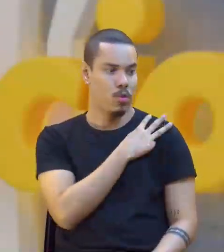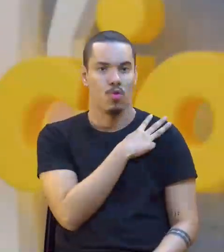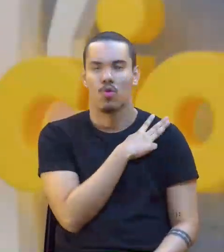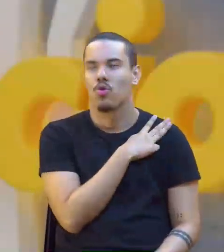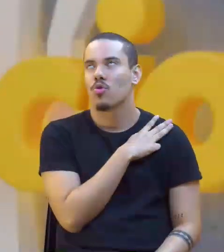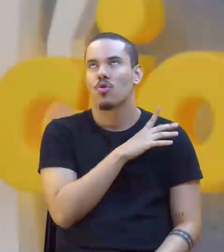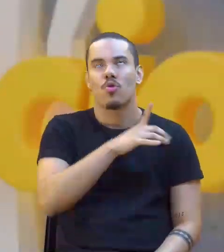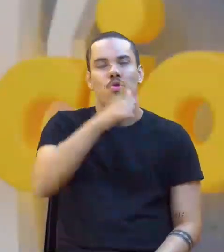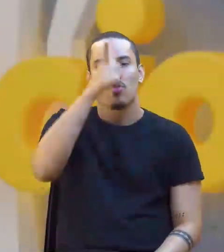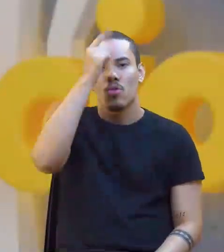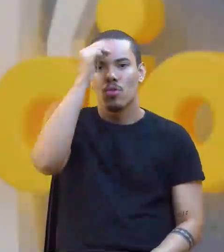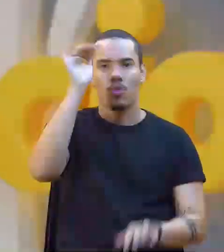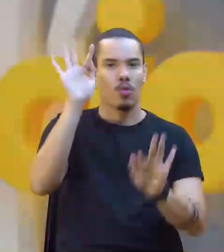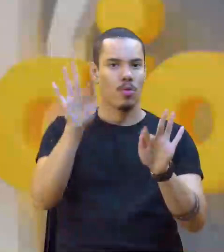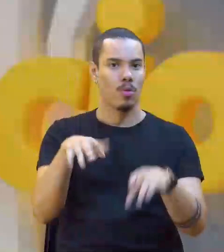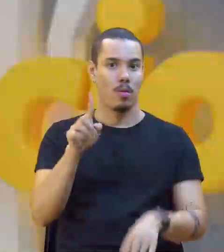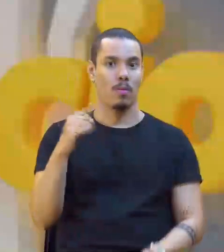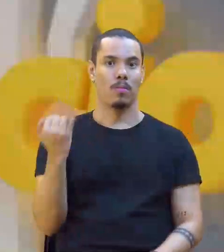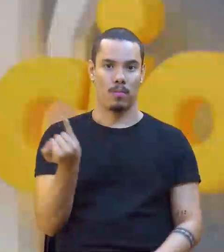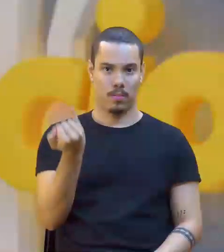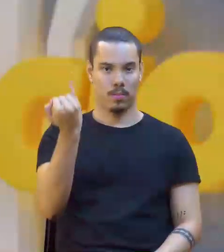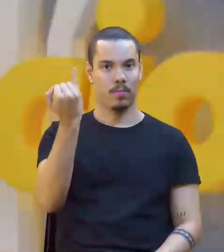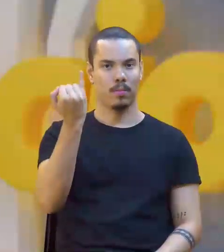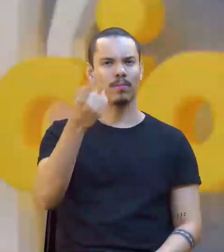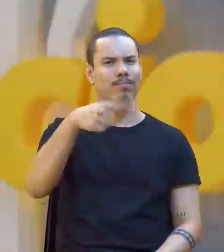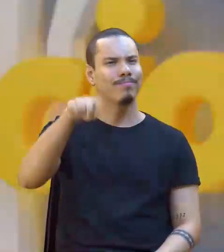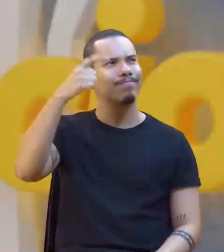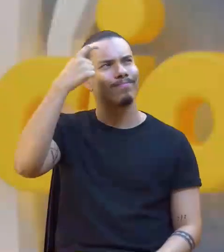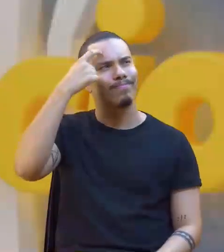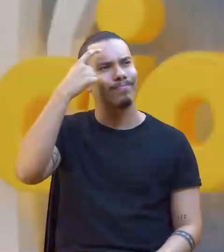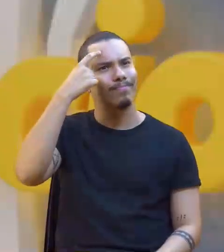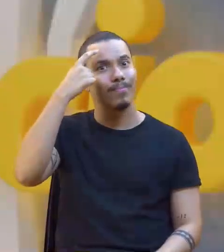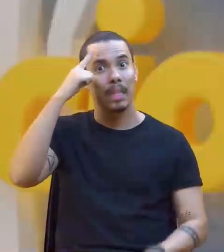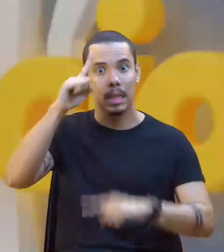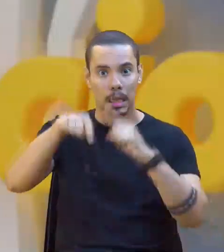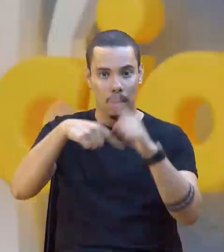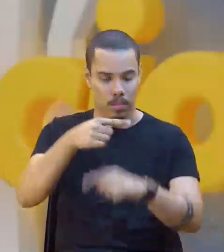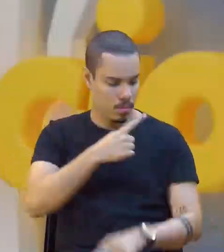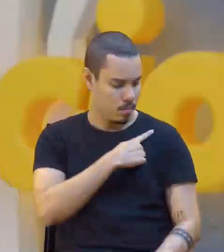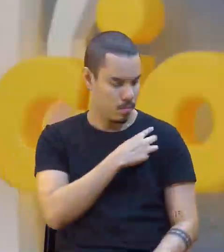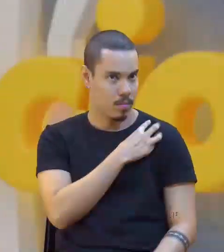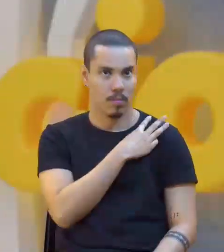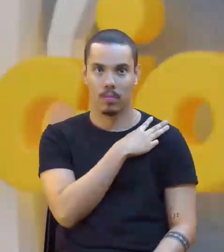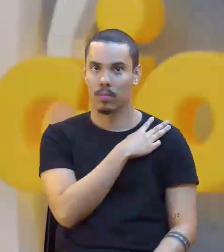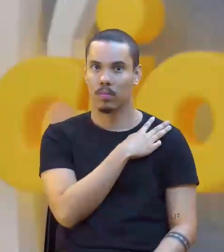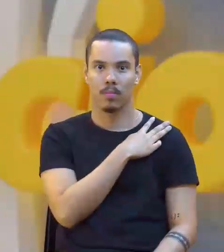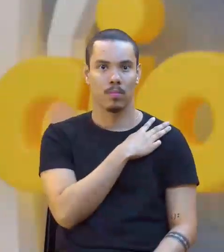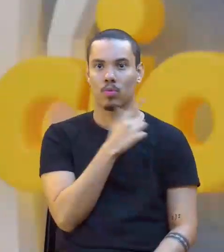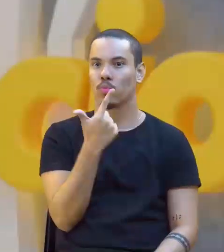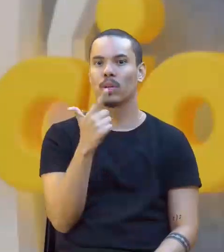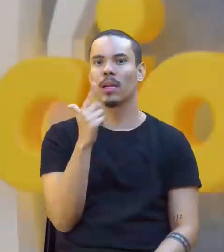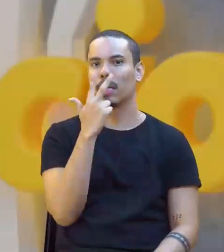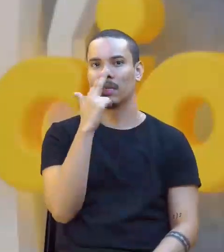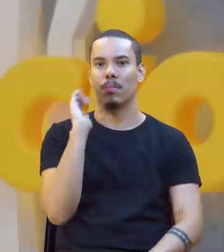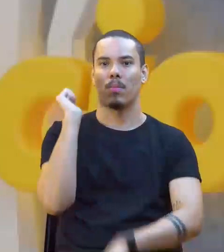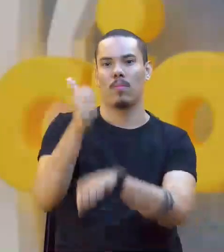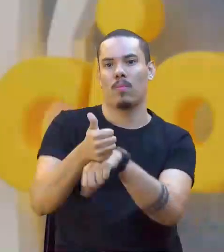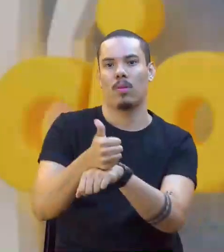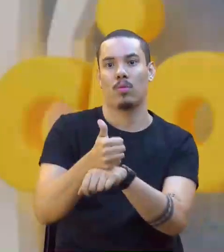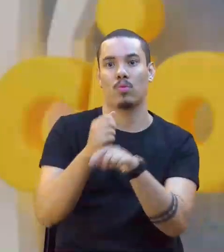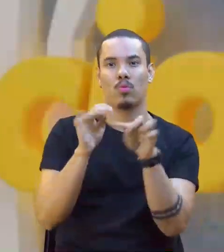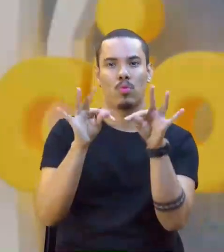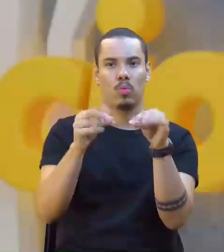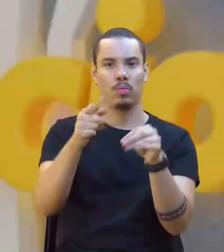da escolarização. Vocês têm noção que depois dessa escolarização não vai ter mais nada imposto para vocês? Tudo vocês vão ter que